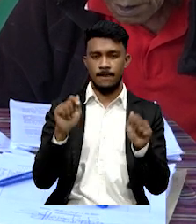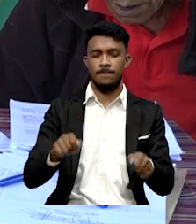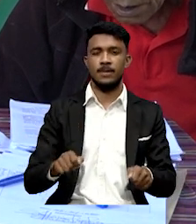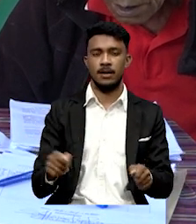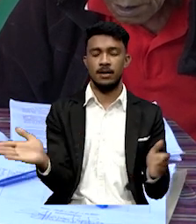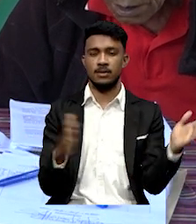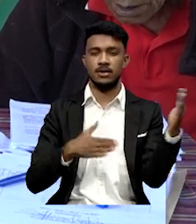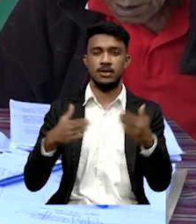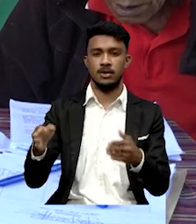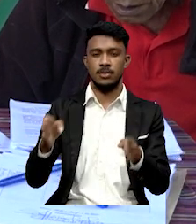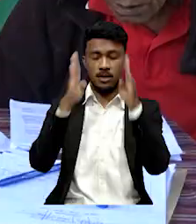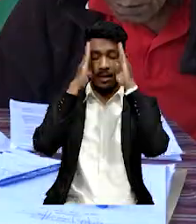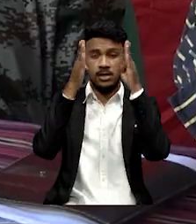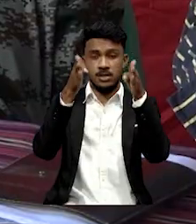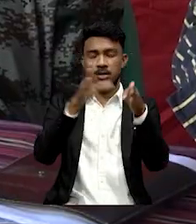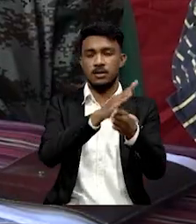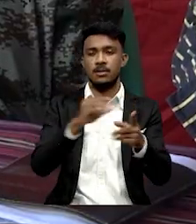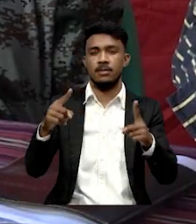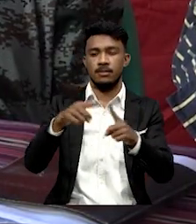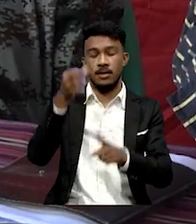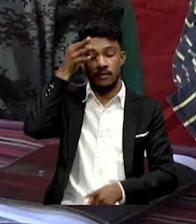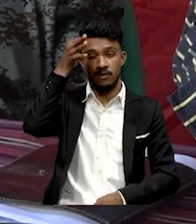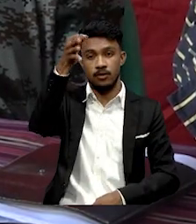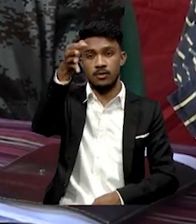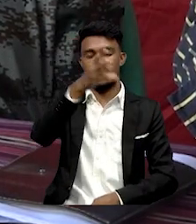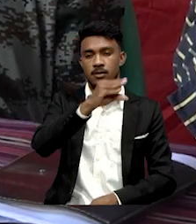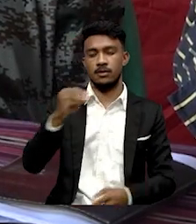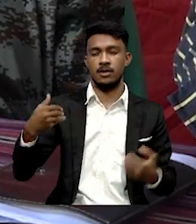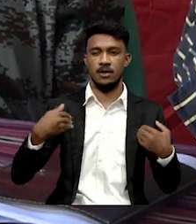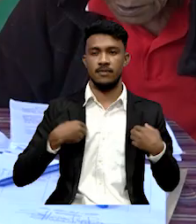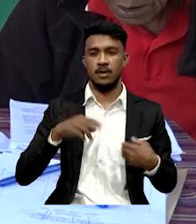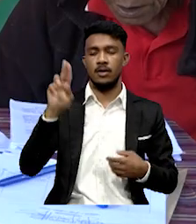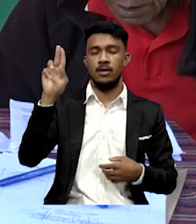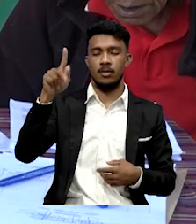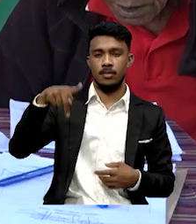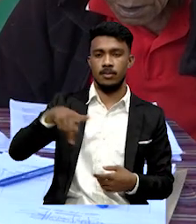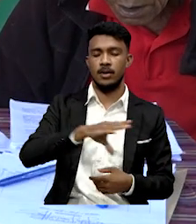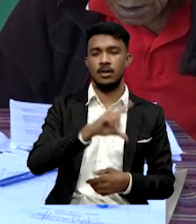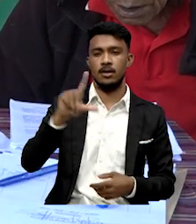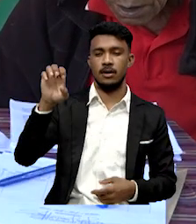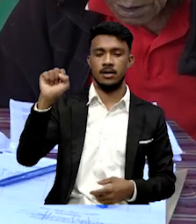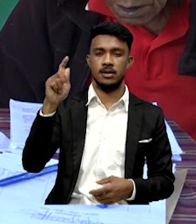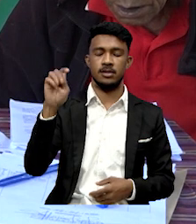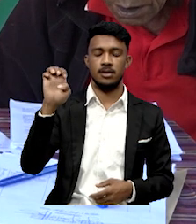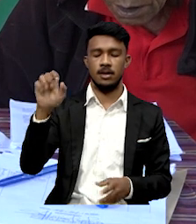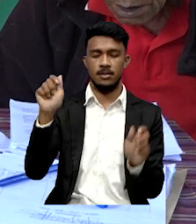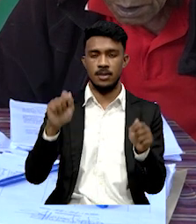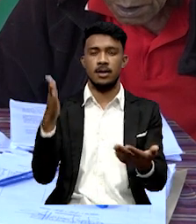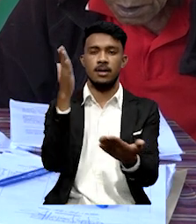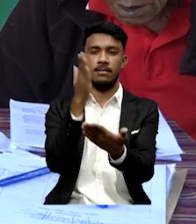concentra atenção ba futuro iha Europa Leste. Atu